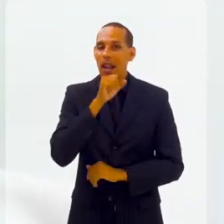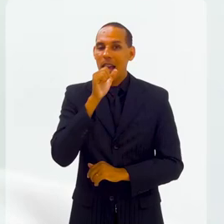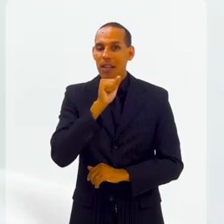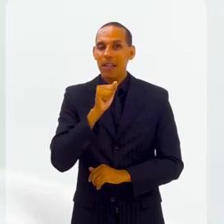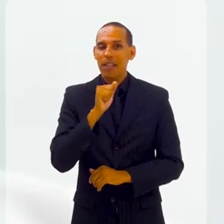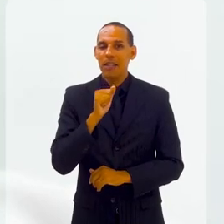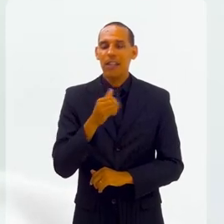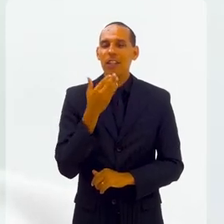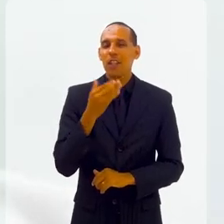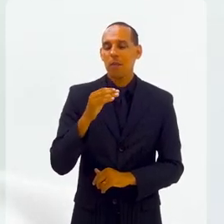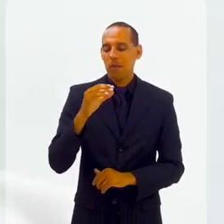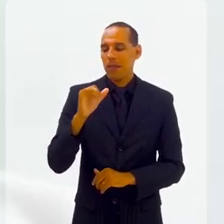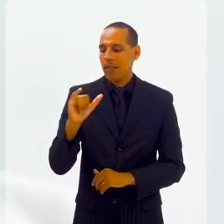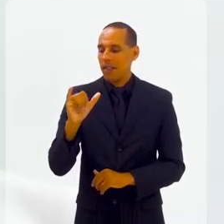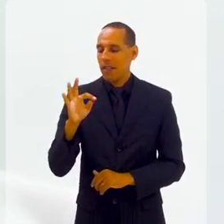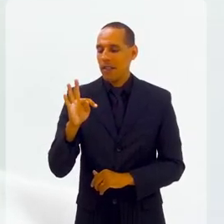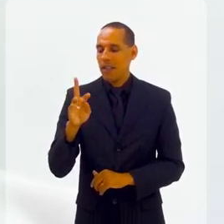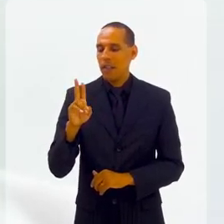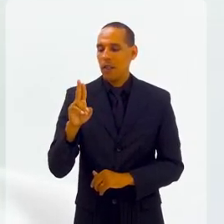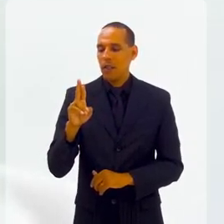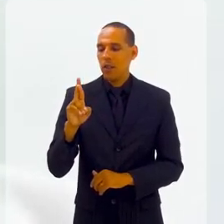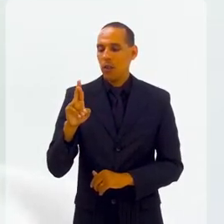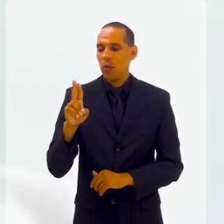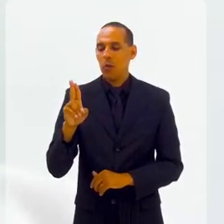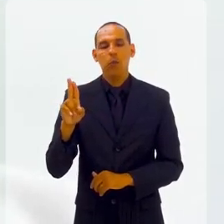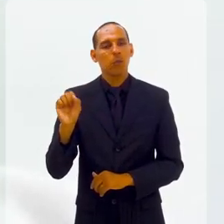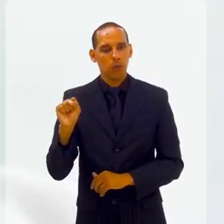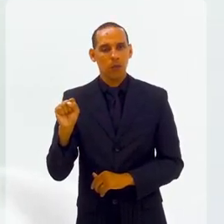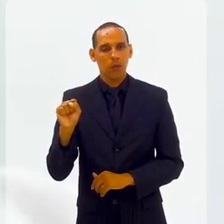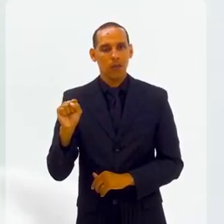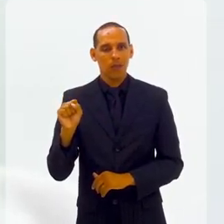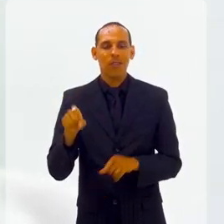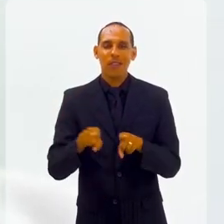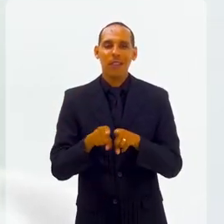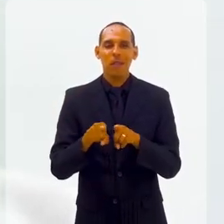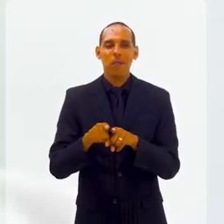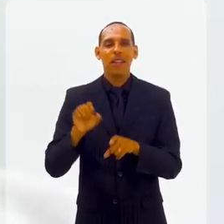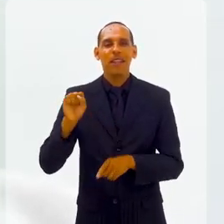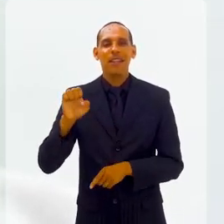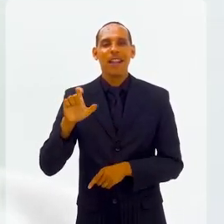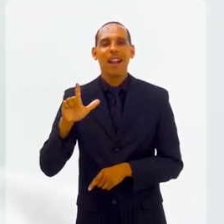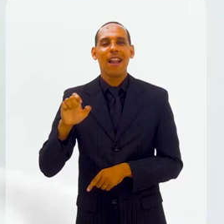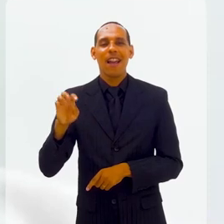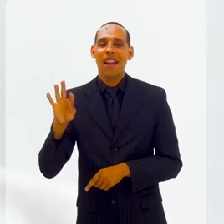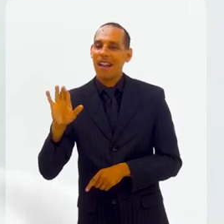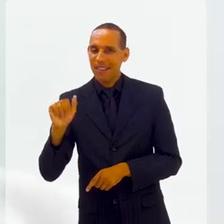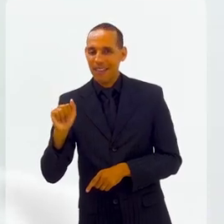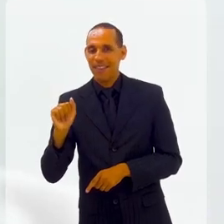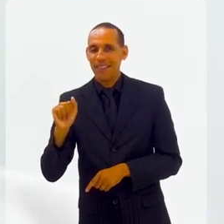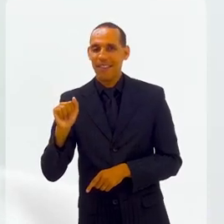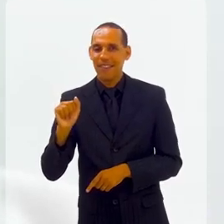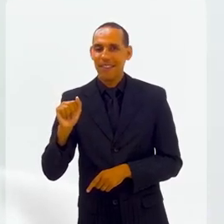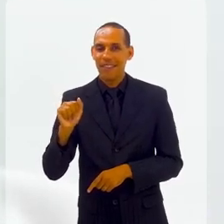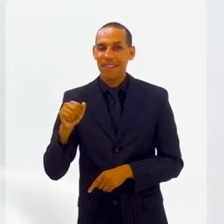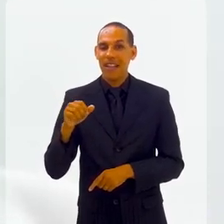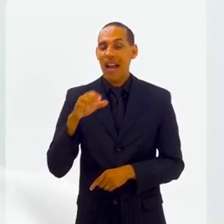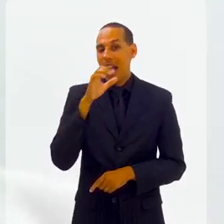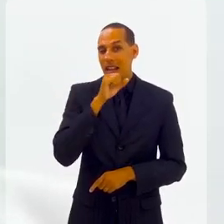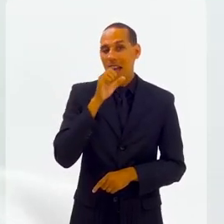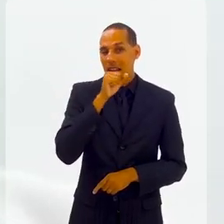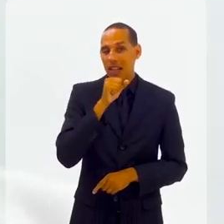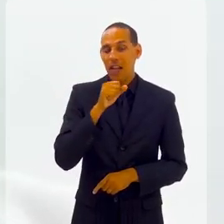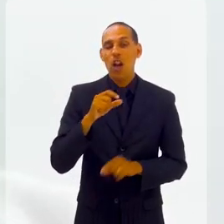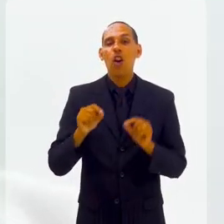espécie Citrus sines da variedade Seleta tô aqui com esses dados bonitinhos da variedade